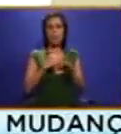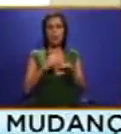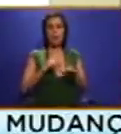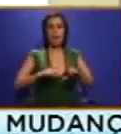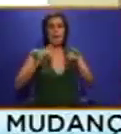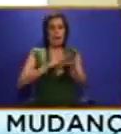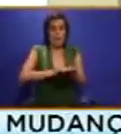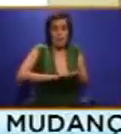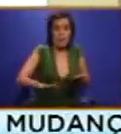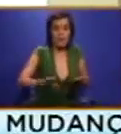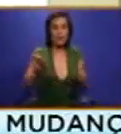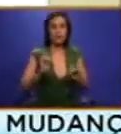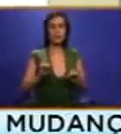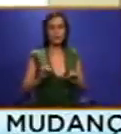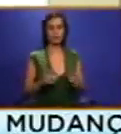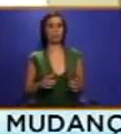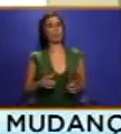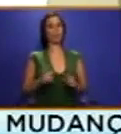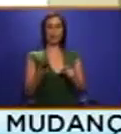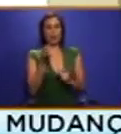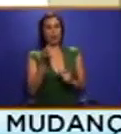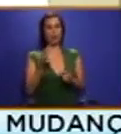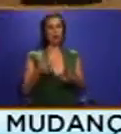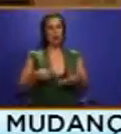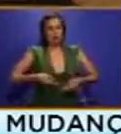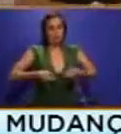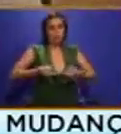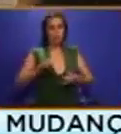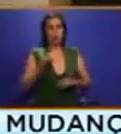completamente Raso para dar assim um bocadinho mais de